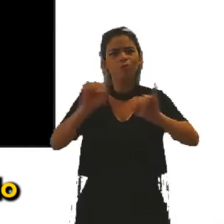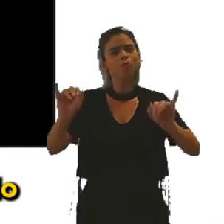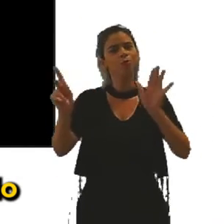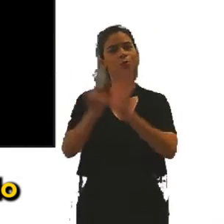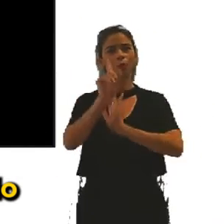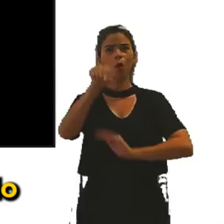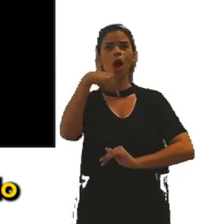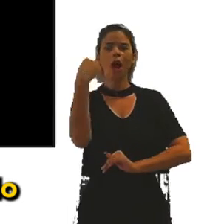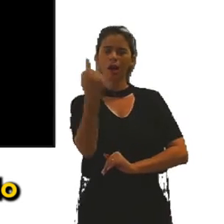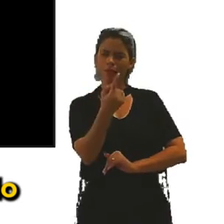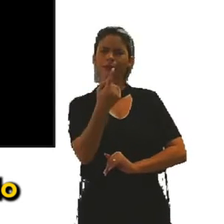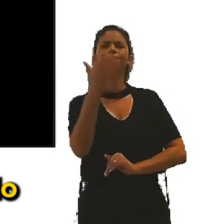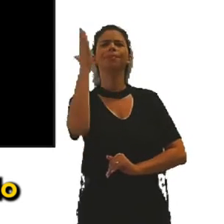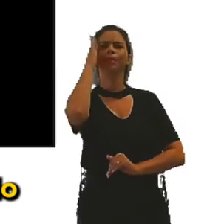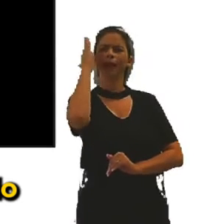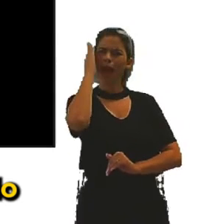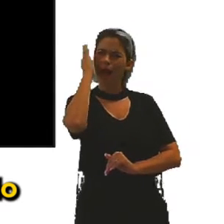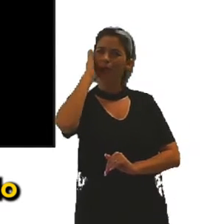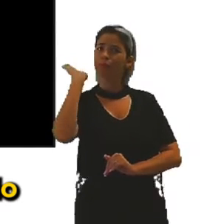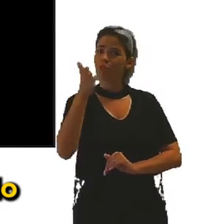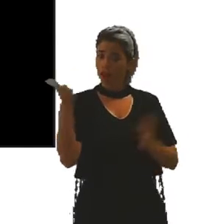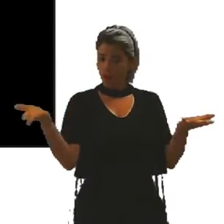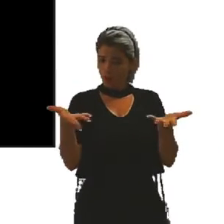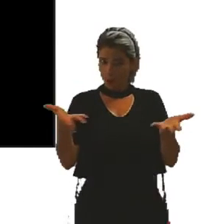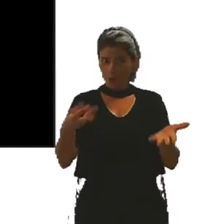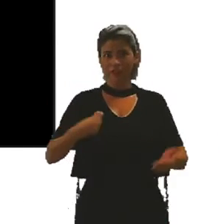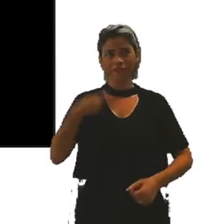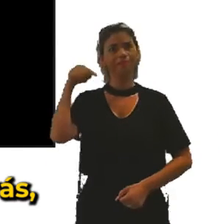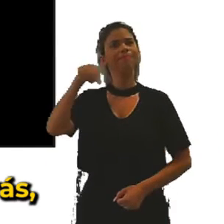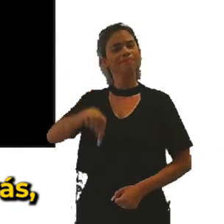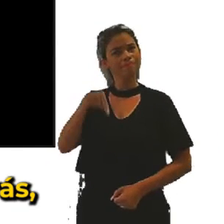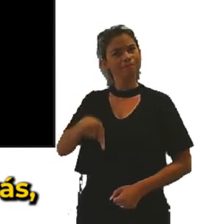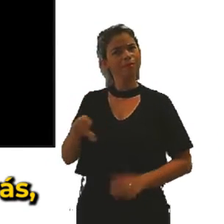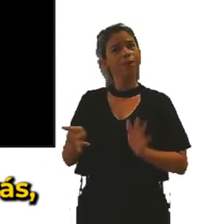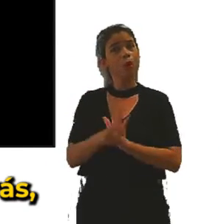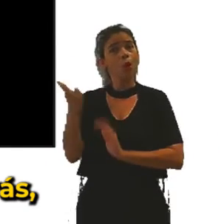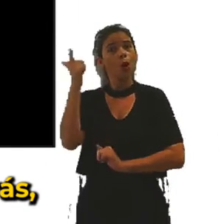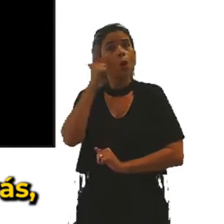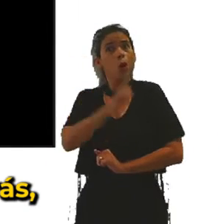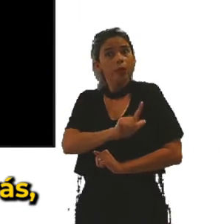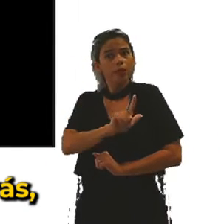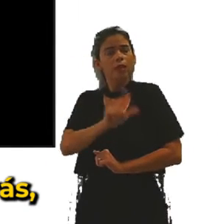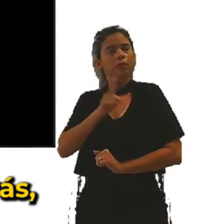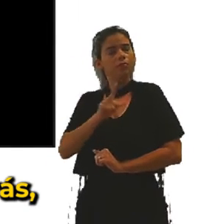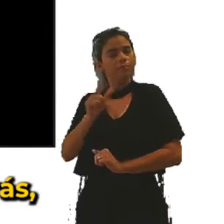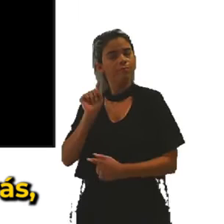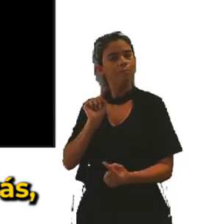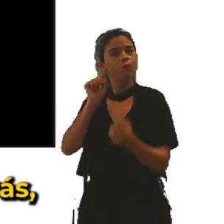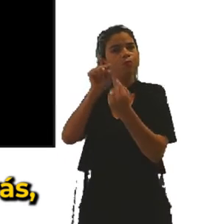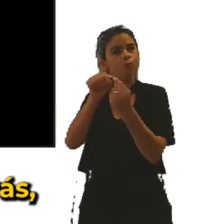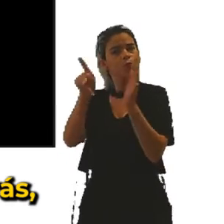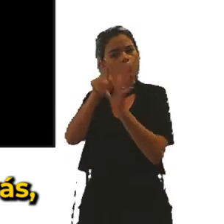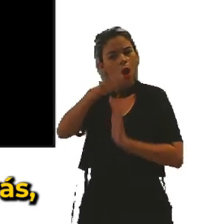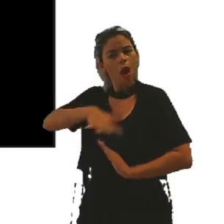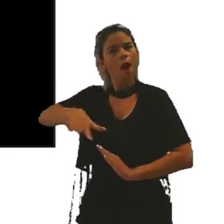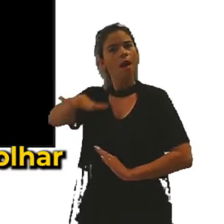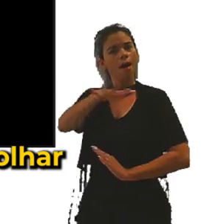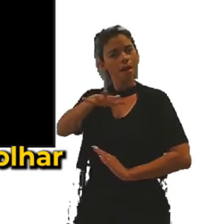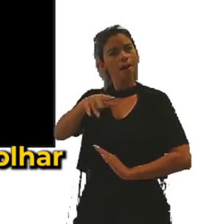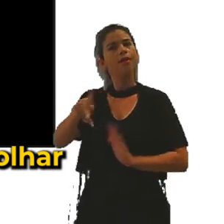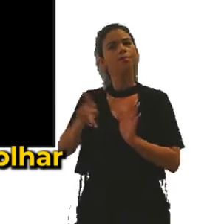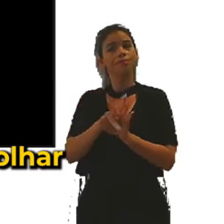Estamos aqui hoje tentando alcançar, então, espaços perdidos lá